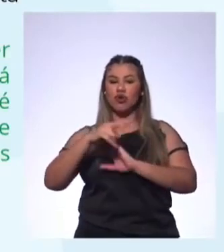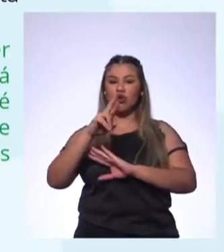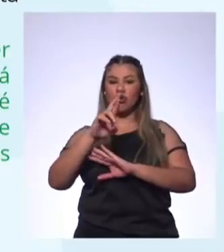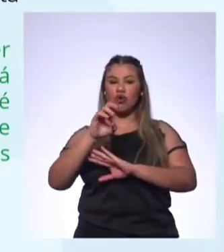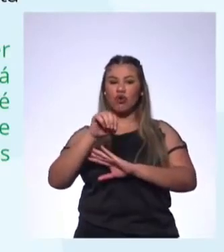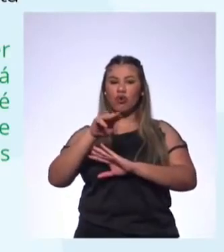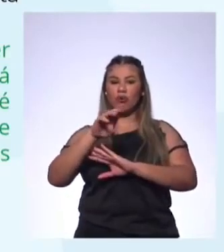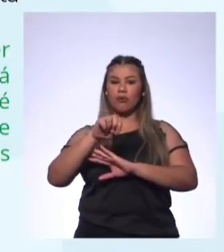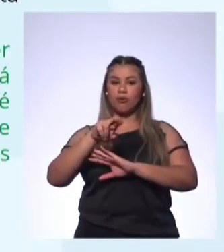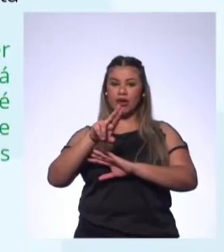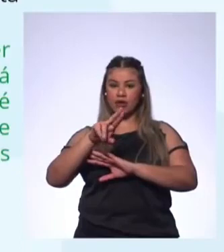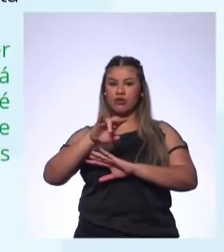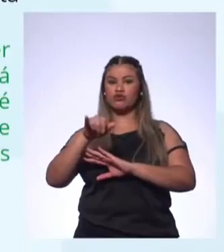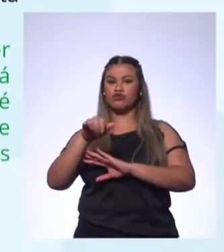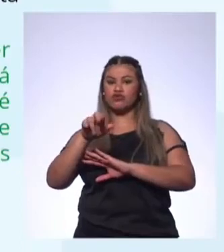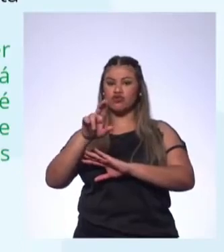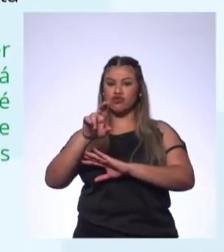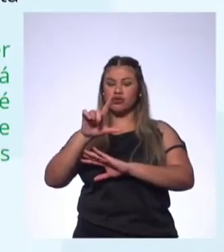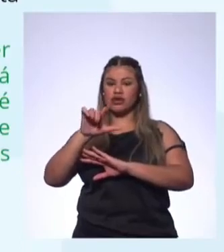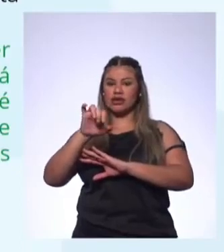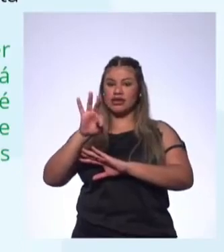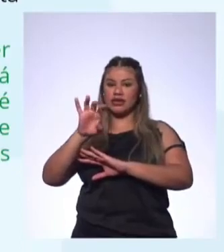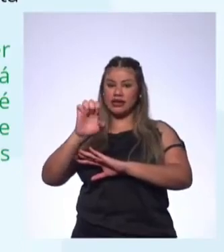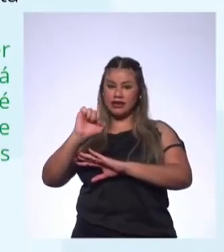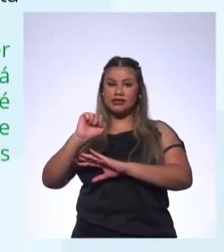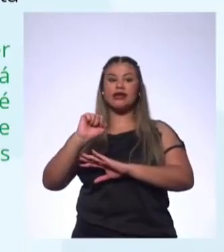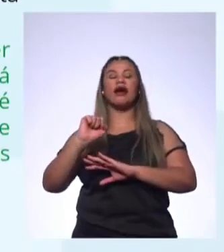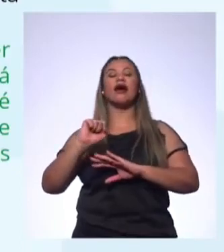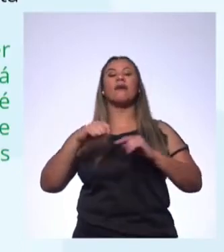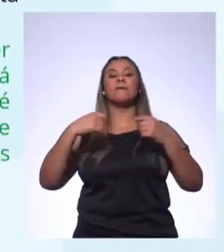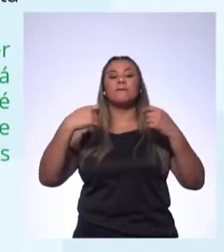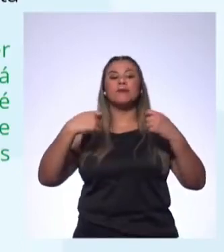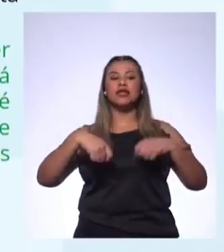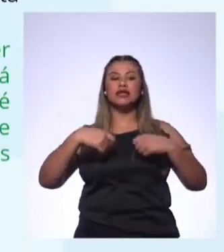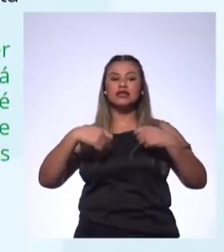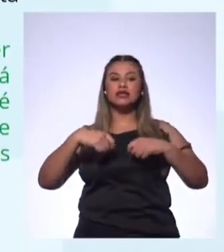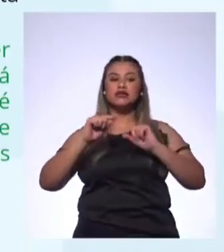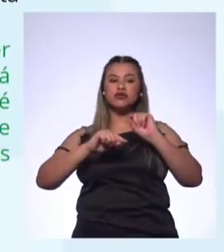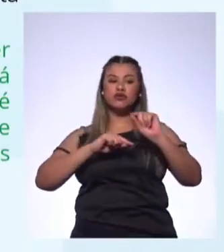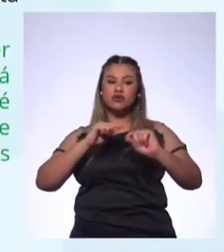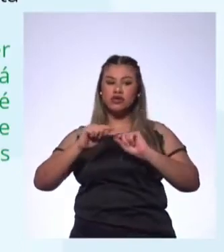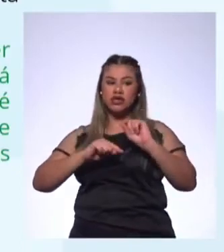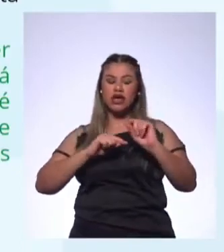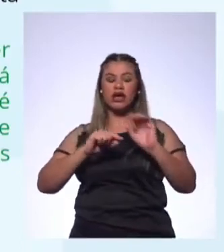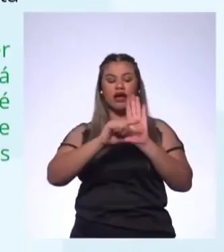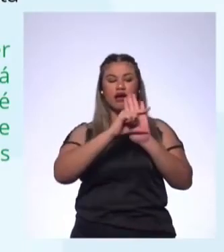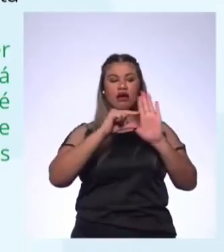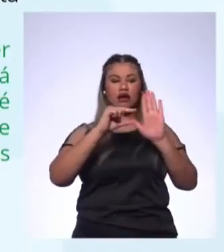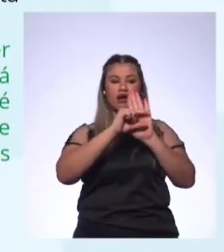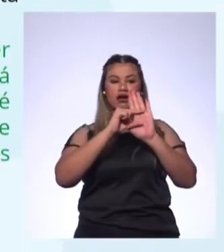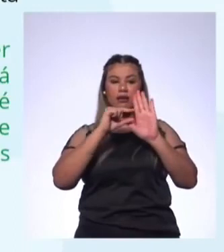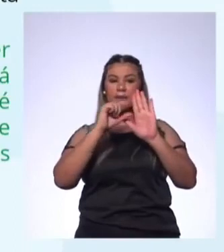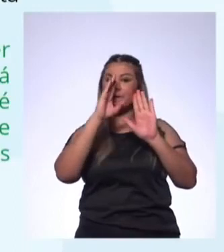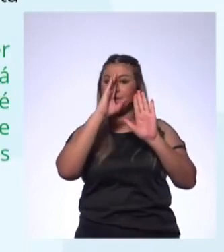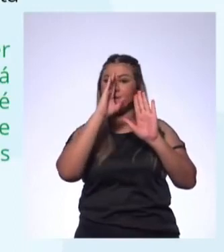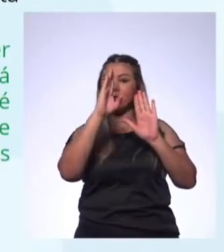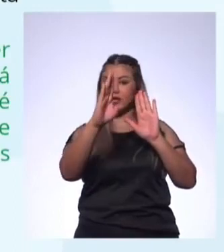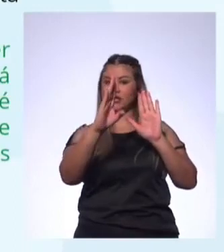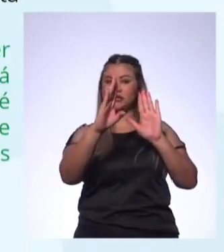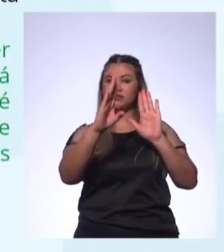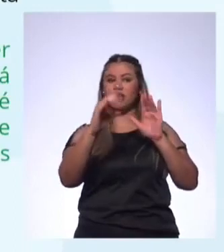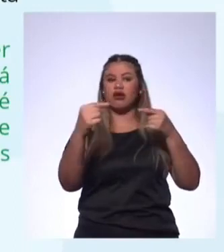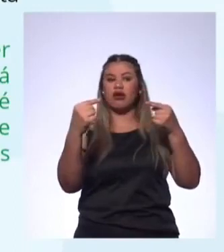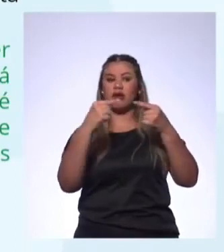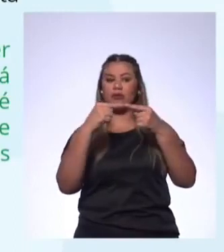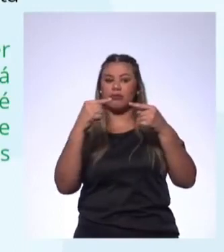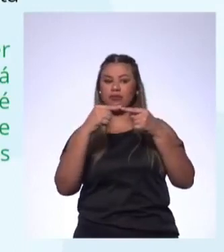texto, é preciso ler as rubricas que aparecem em itálico ou entre parênteses, indicando as ações, os movimentos das personagens